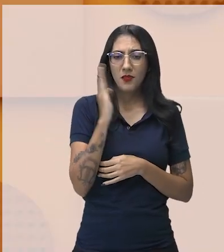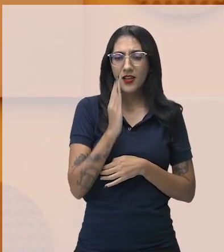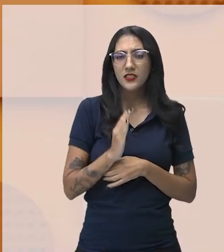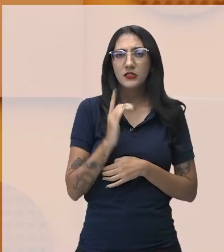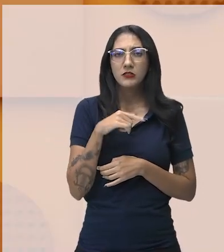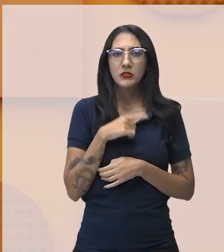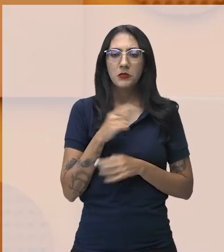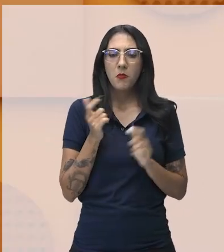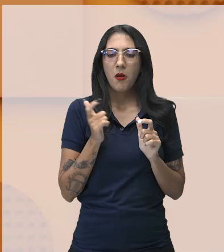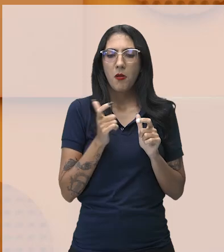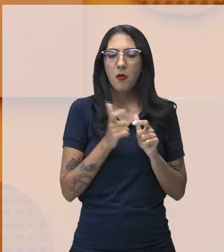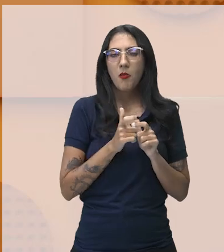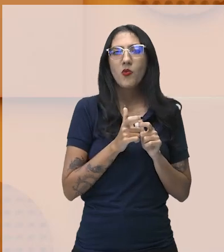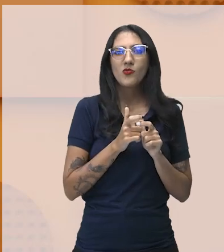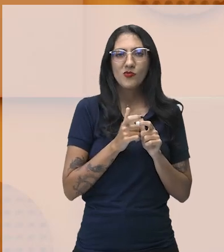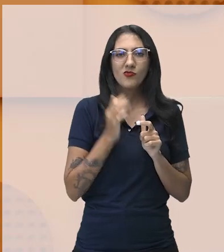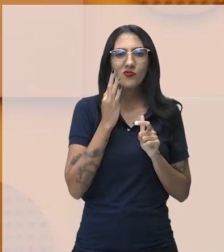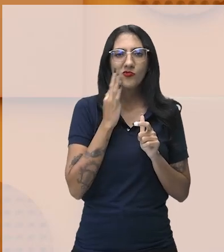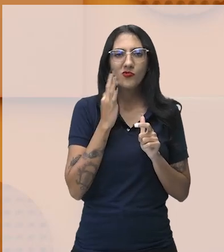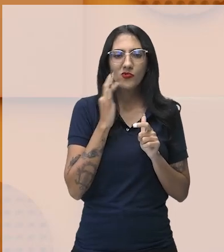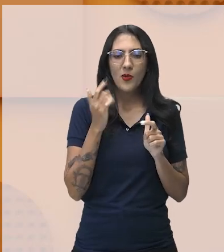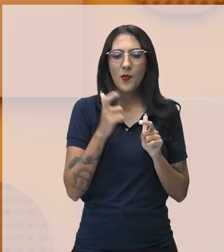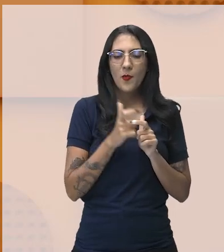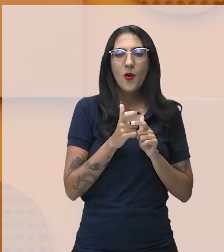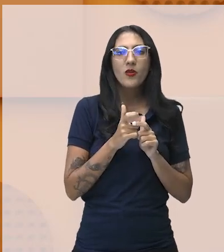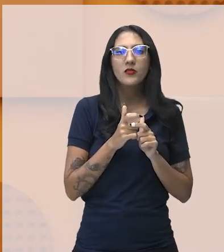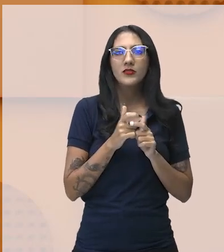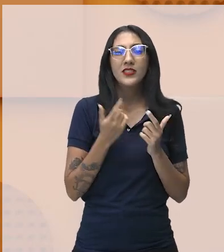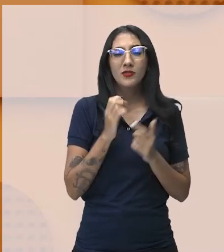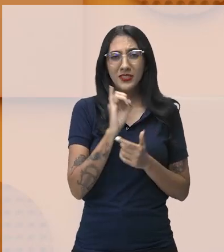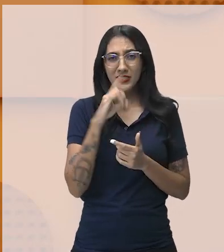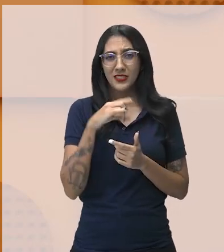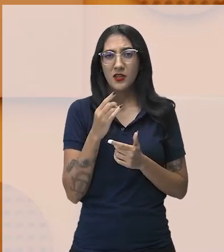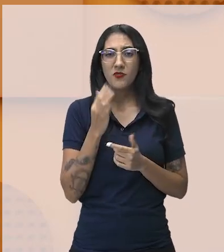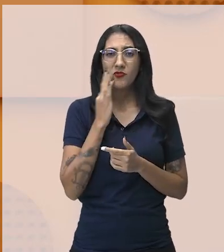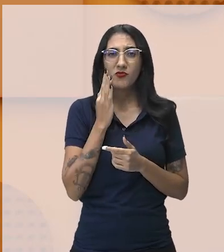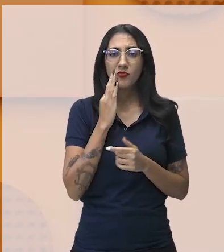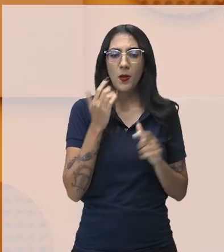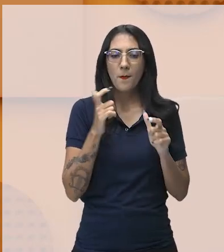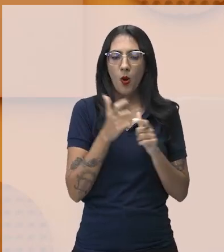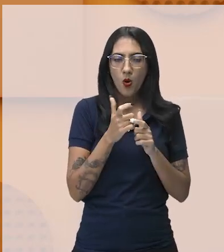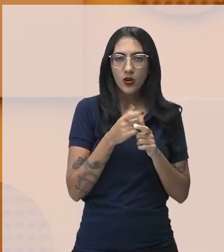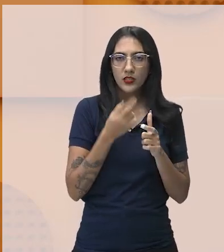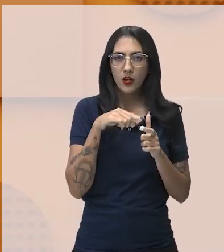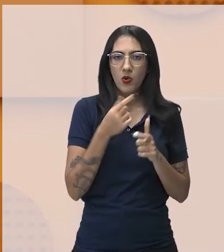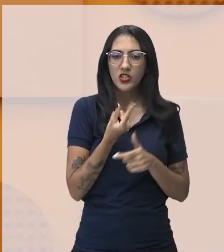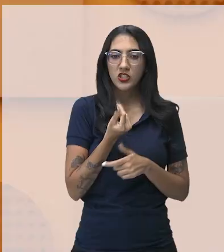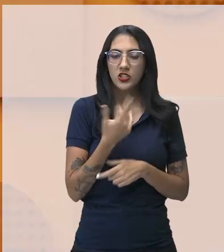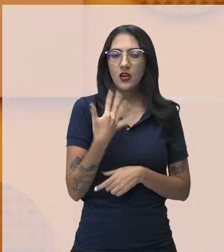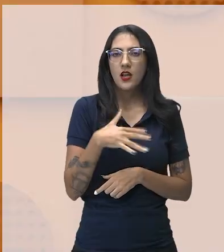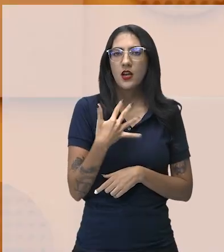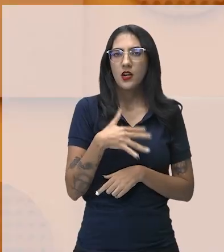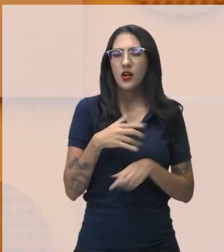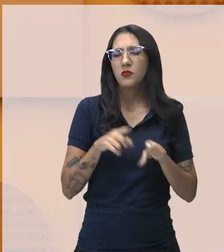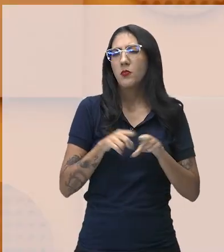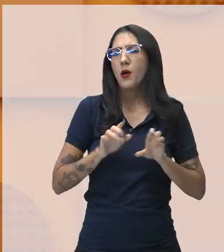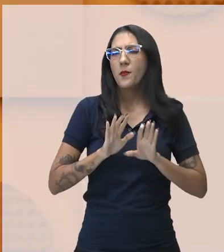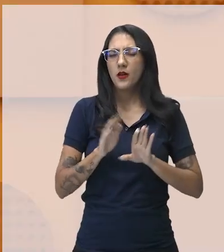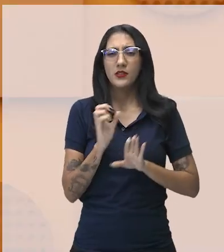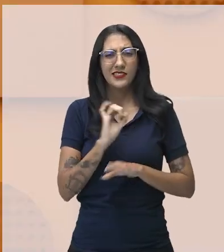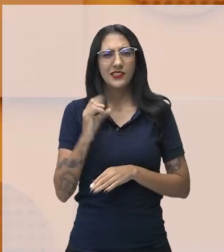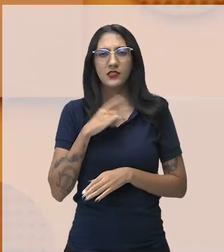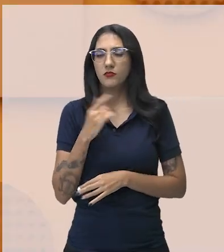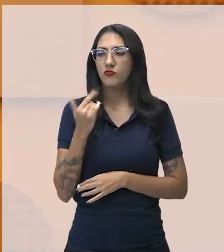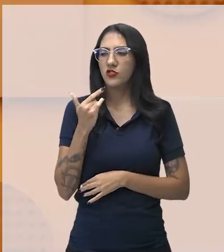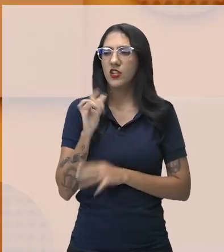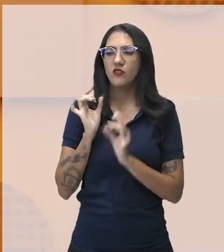tá? Então, essa pouca quantidade vai fazer com que o preço ele se eleve. Porém, se eu não vendesse essas mercadorias para